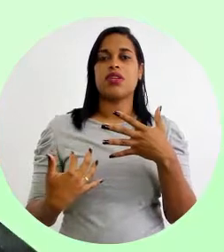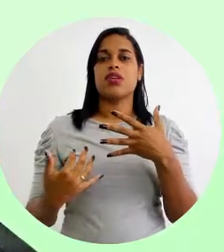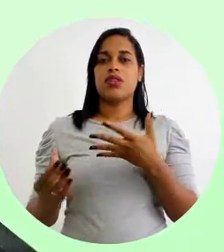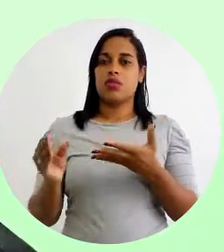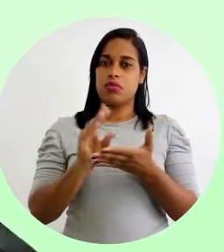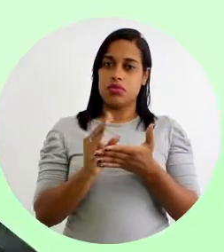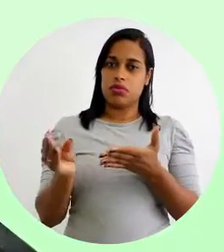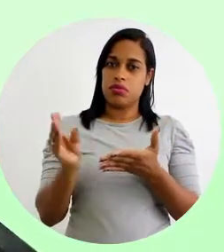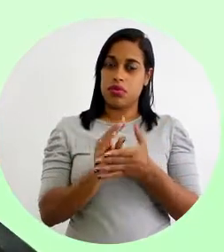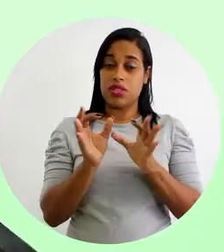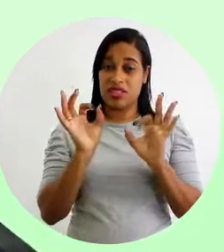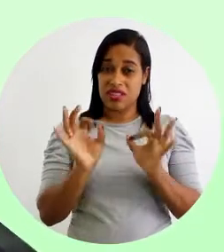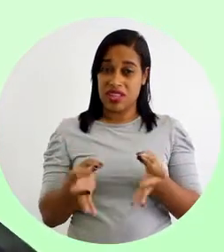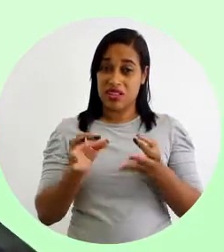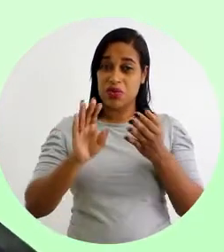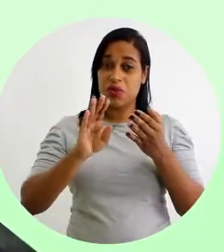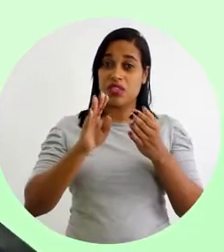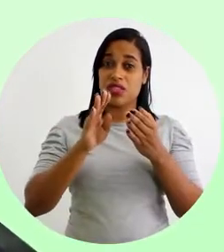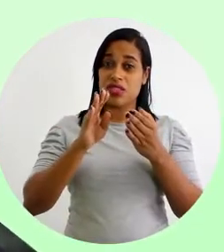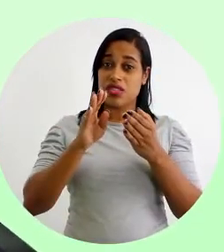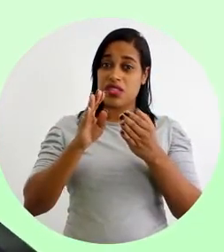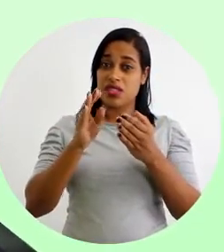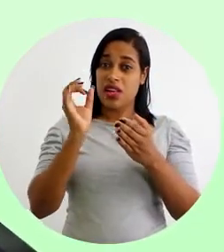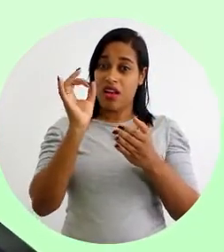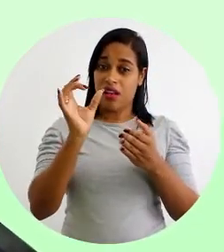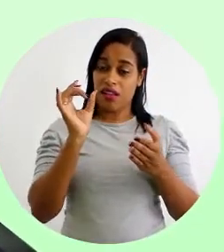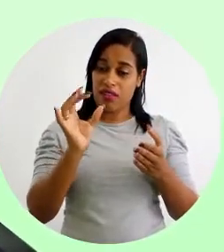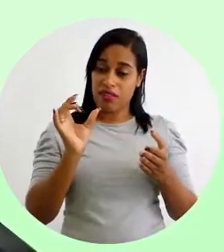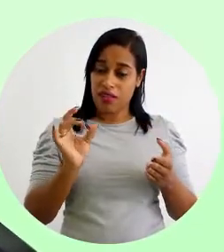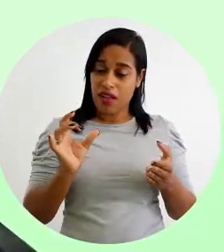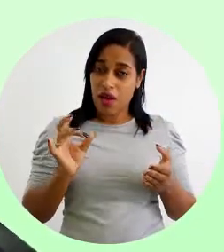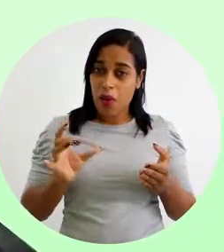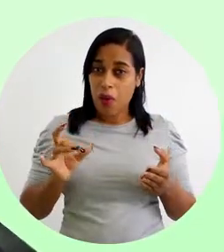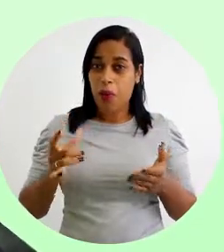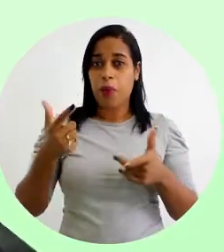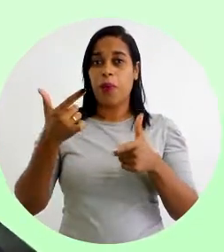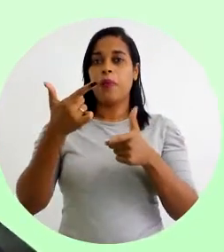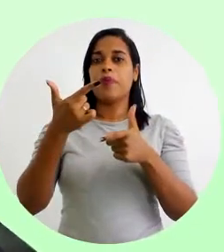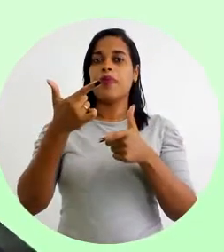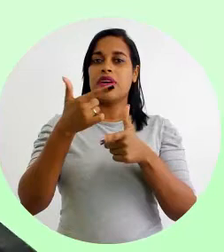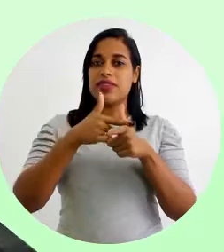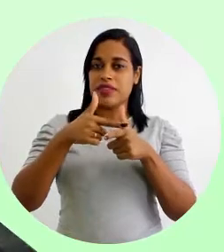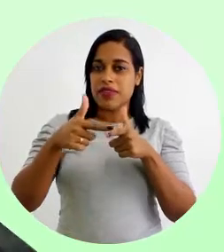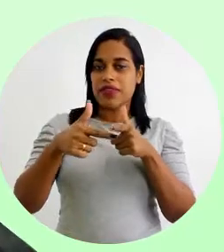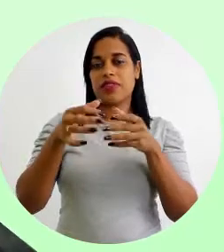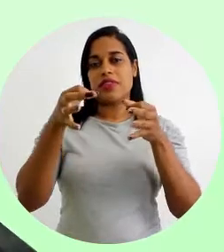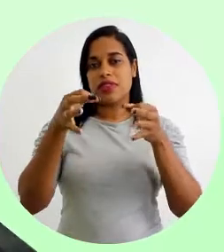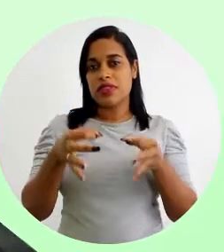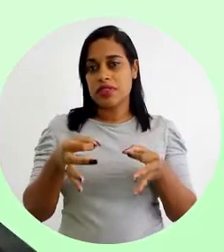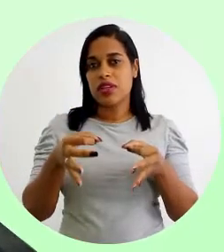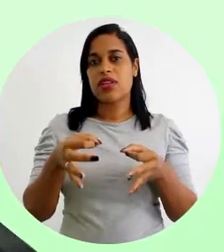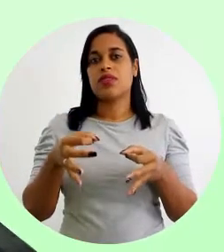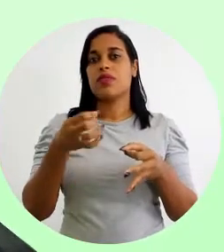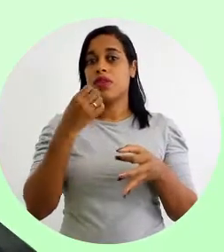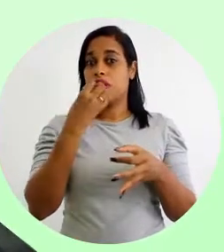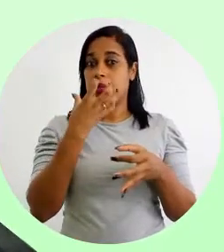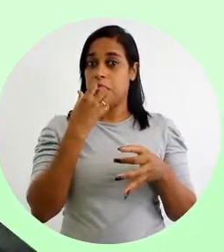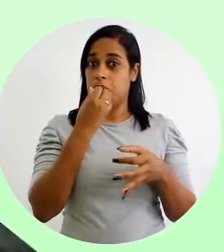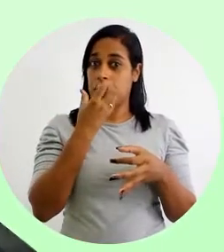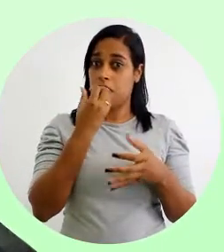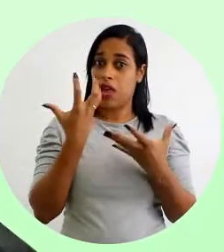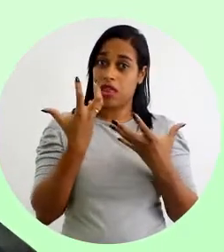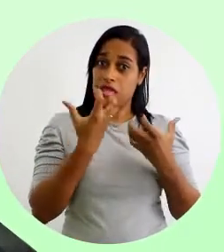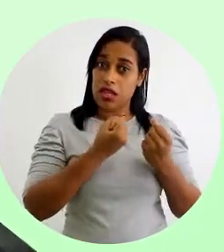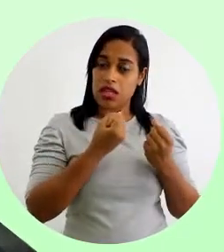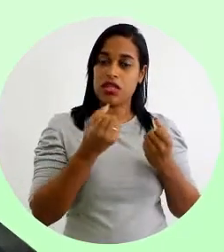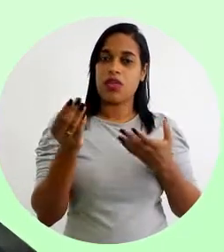descrição dos bens adquiridos, separar as notas fiscais de custeios, separar as notas fiscais de